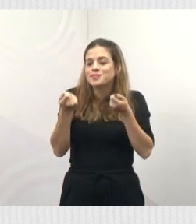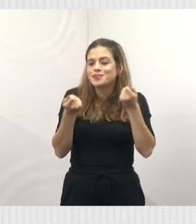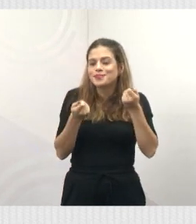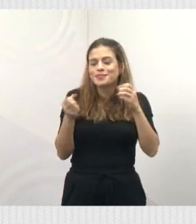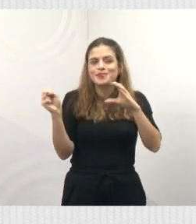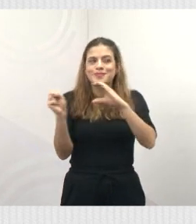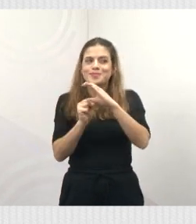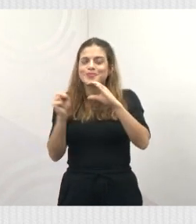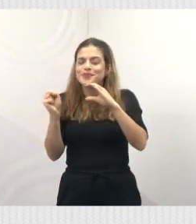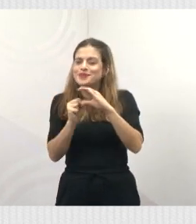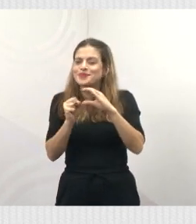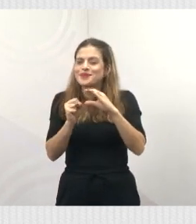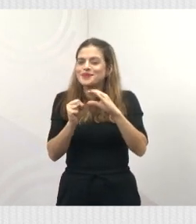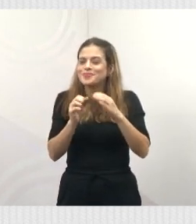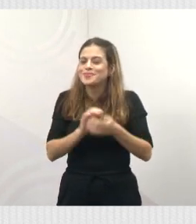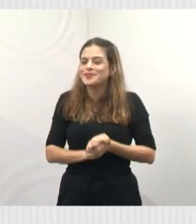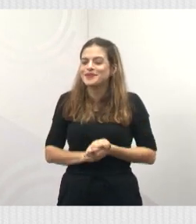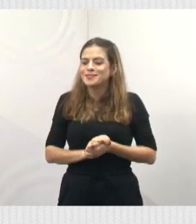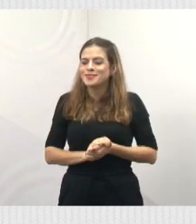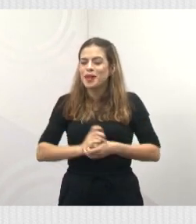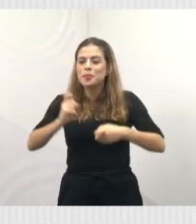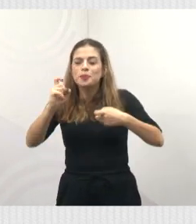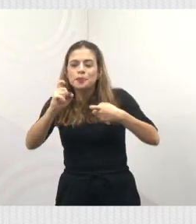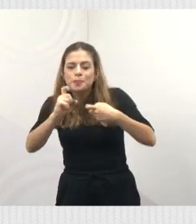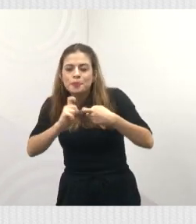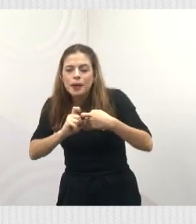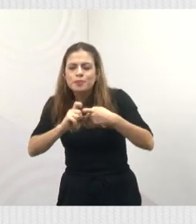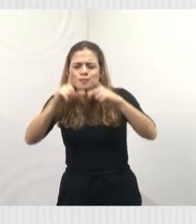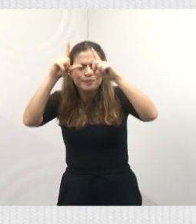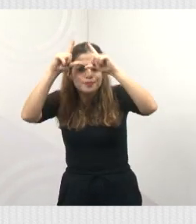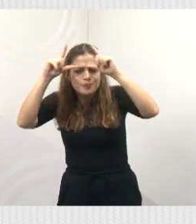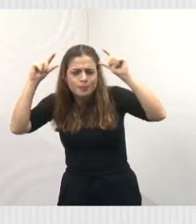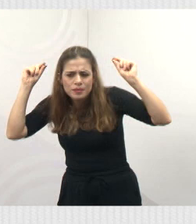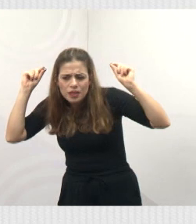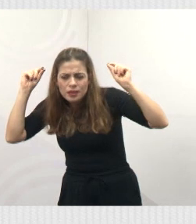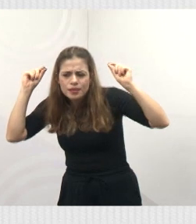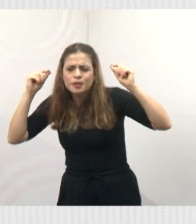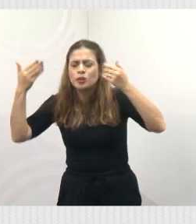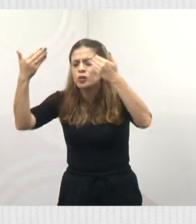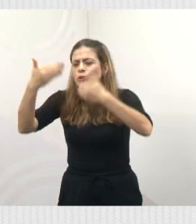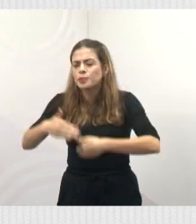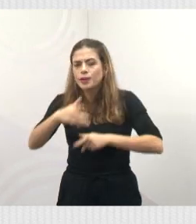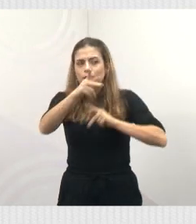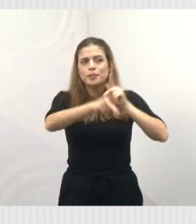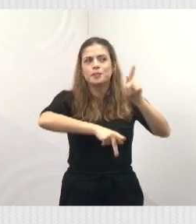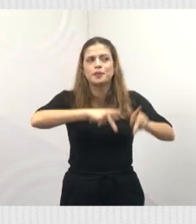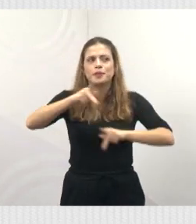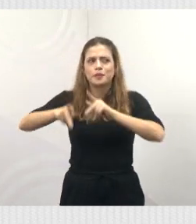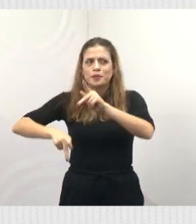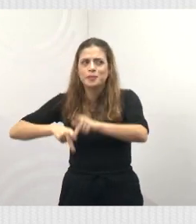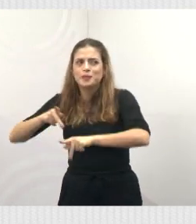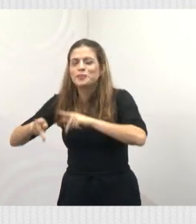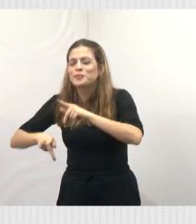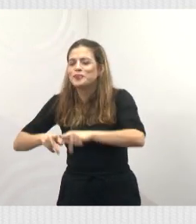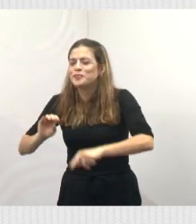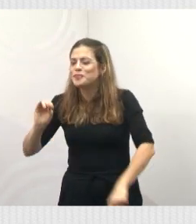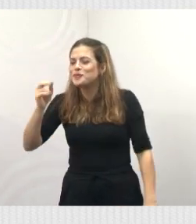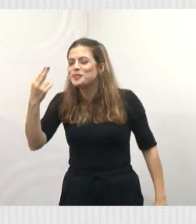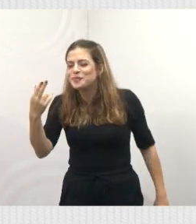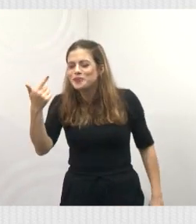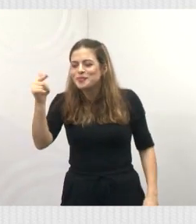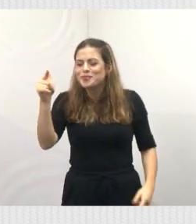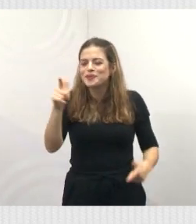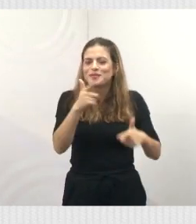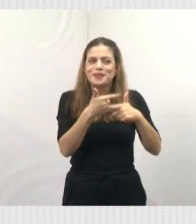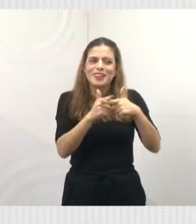tocante à sua atividade médica, a sua atividade de enfermagem, a sua atividade de atendimento à população, ou não terá outra solução